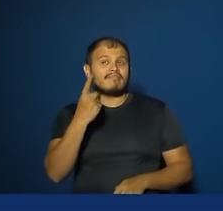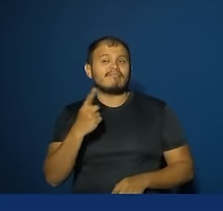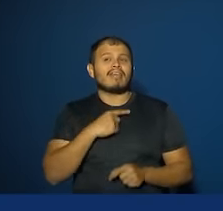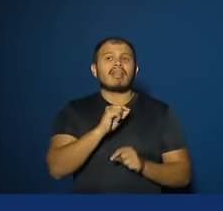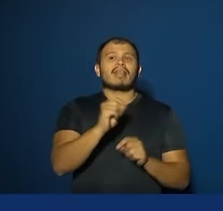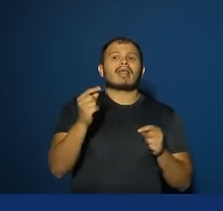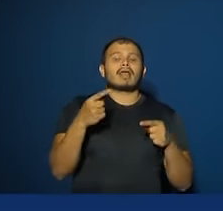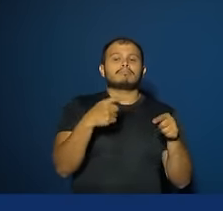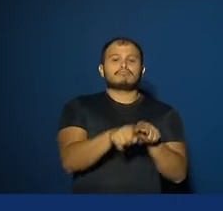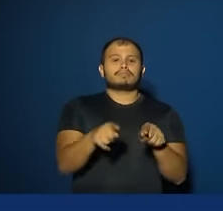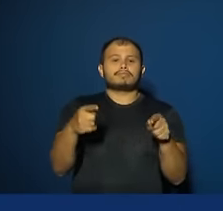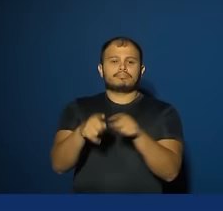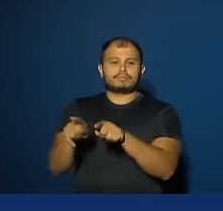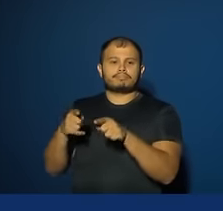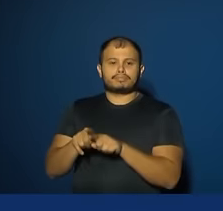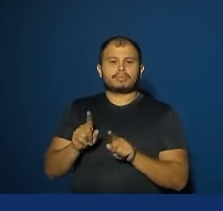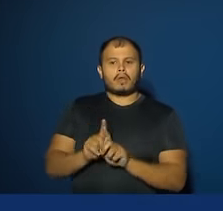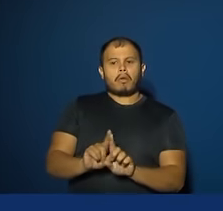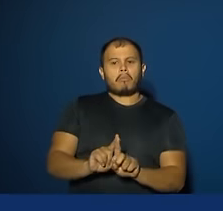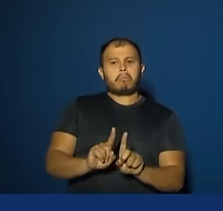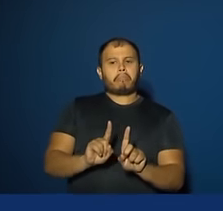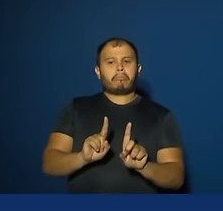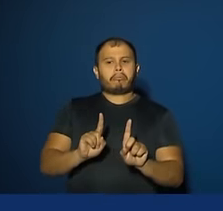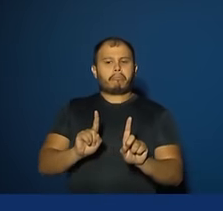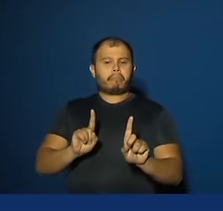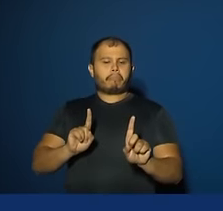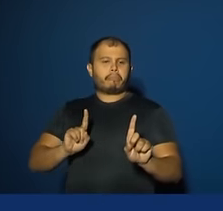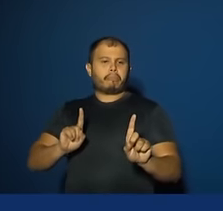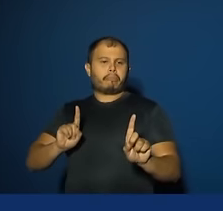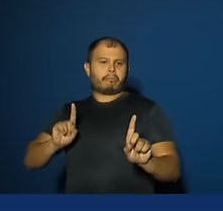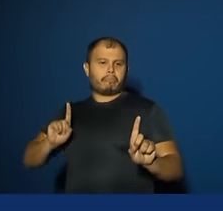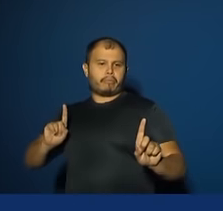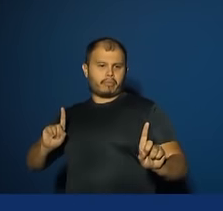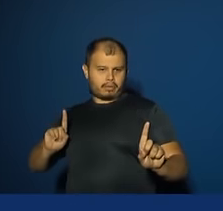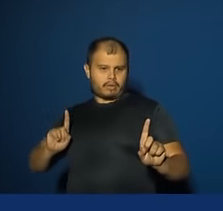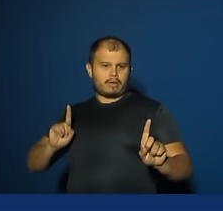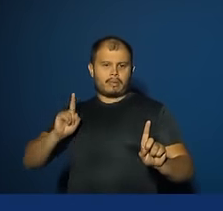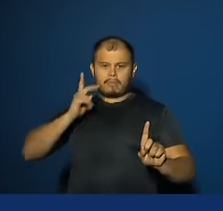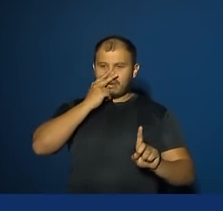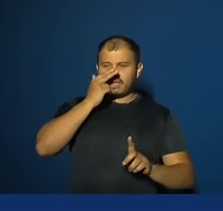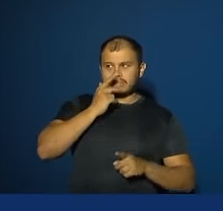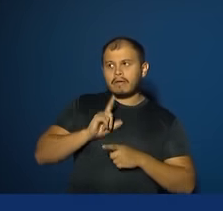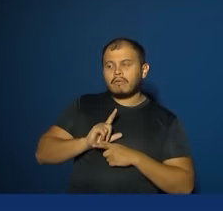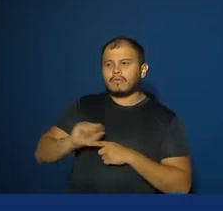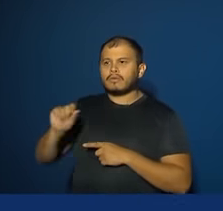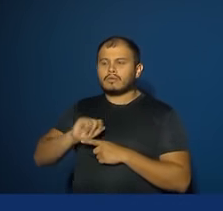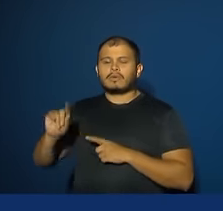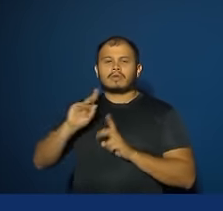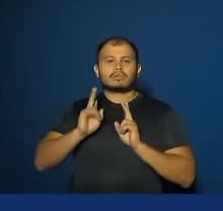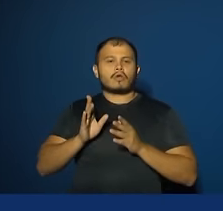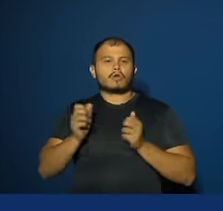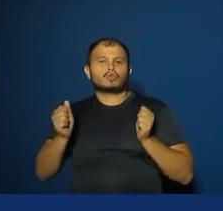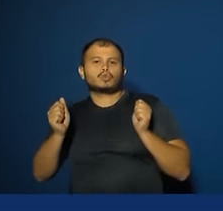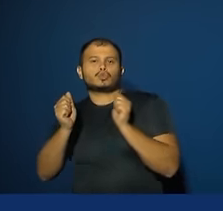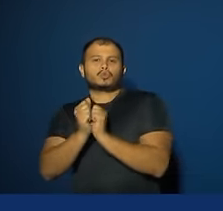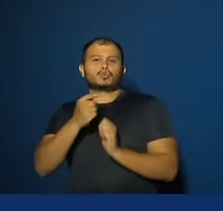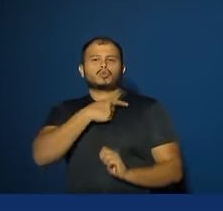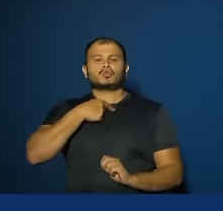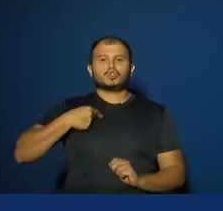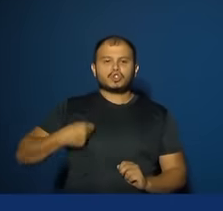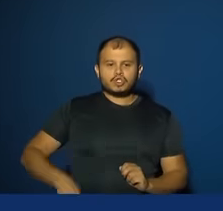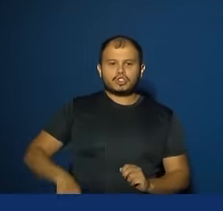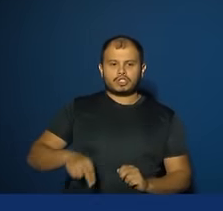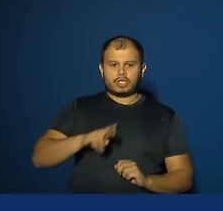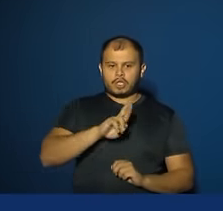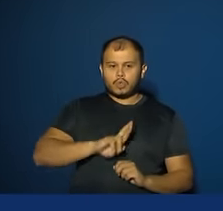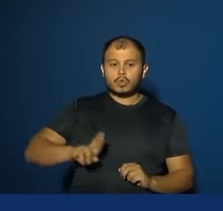Aliados drift Away em direção aos autocratas China e Rússia numa